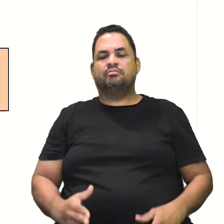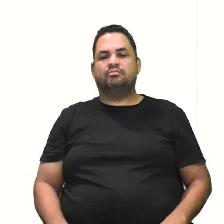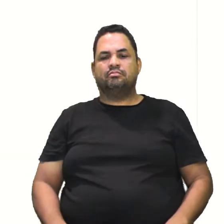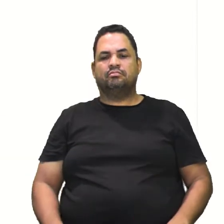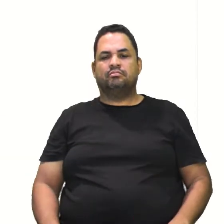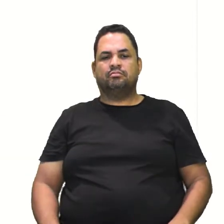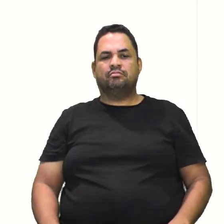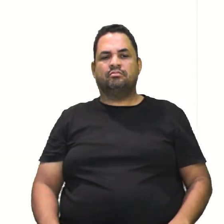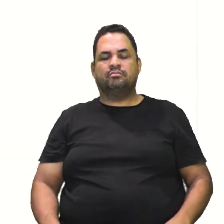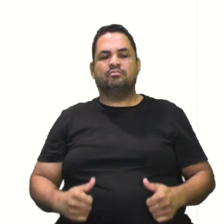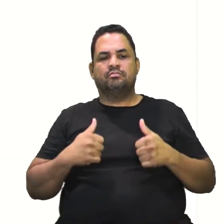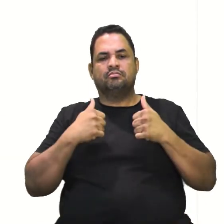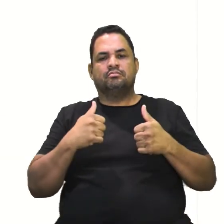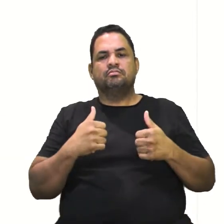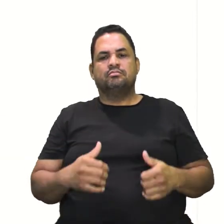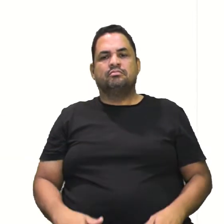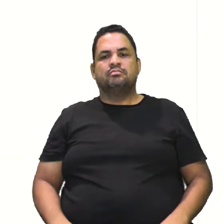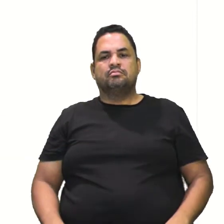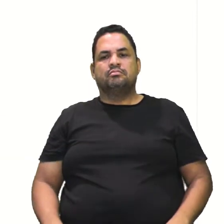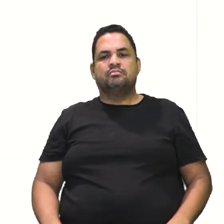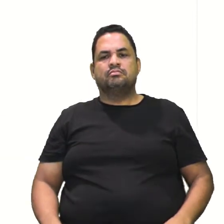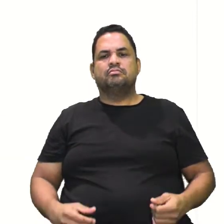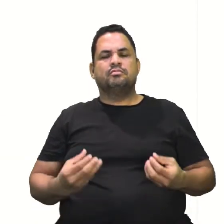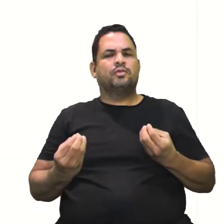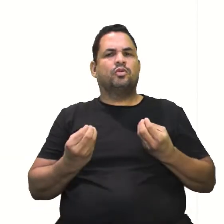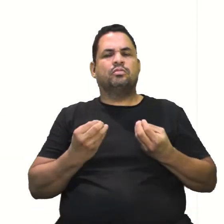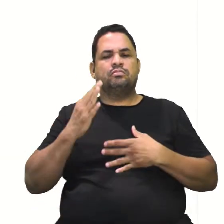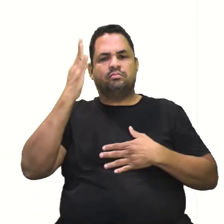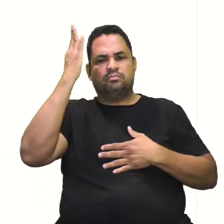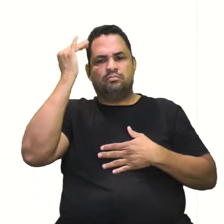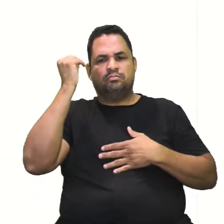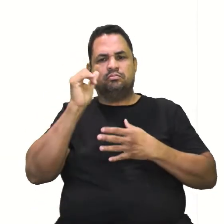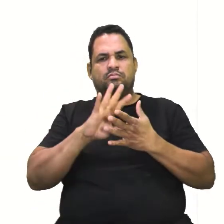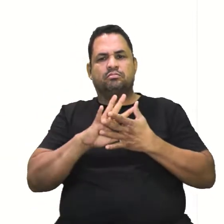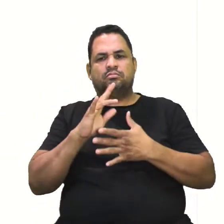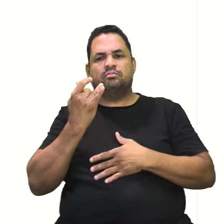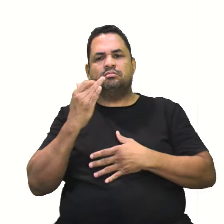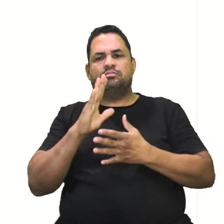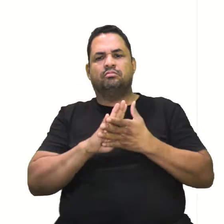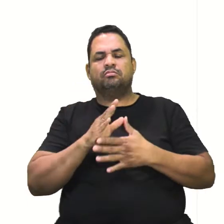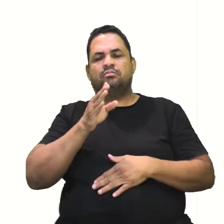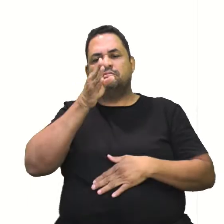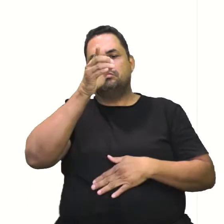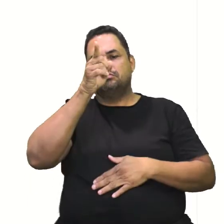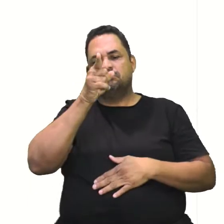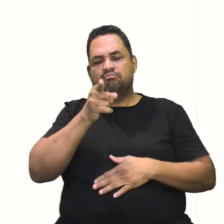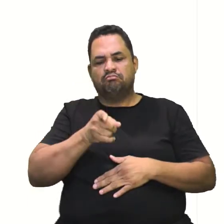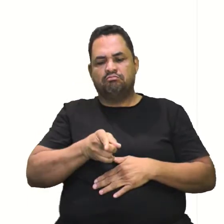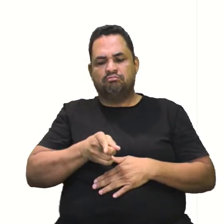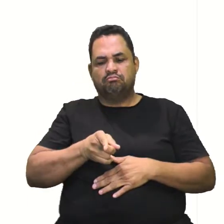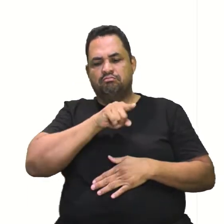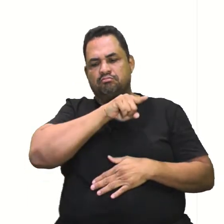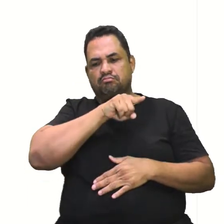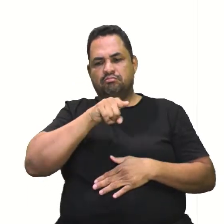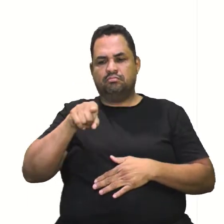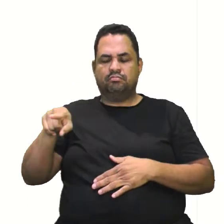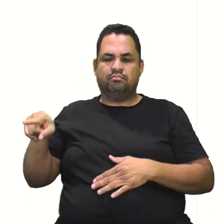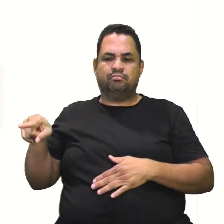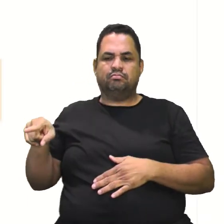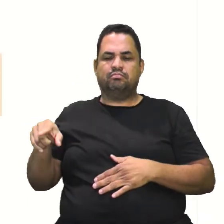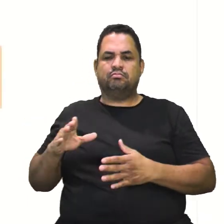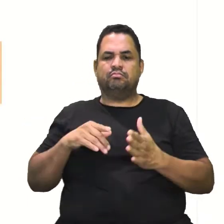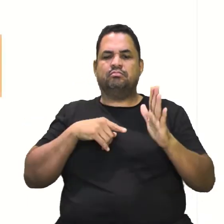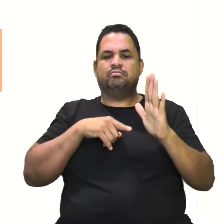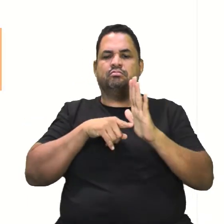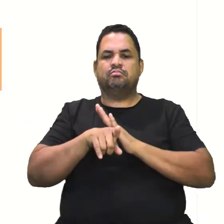origem, tá? Beleza? E aqui, mas como saber se a hipérbole tem eixo vertical ou horizontal?